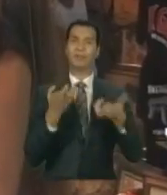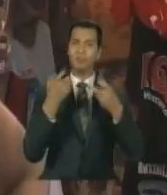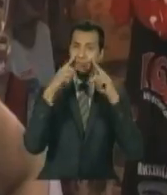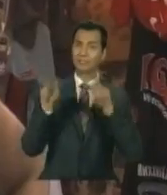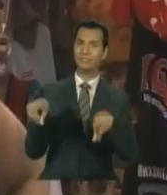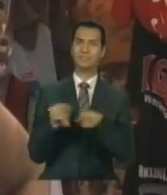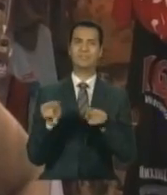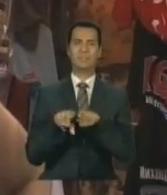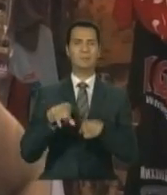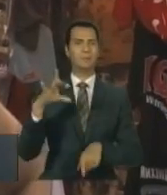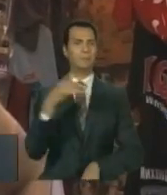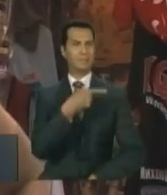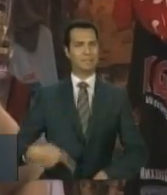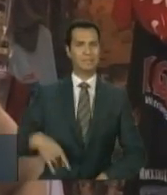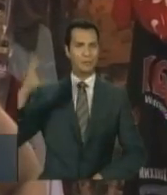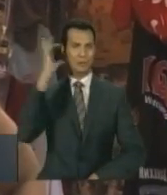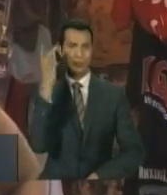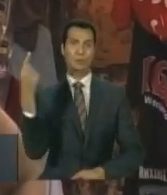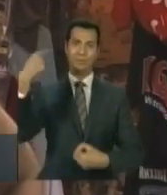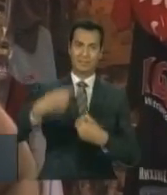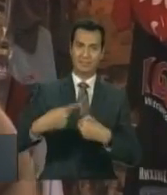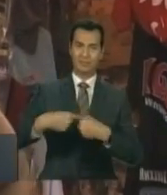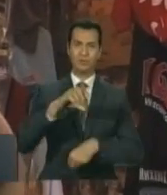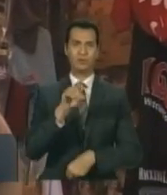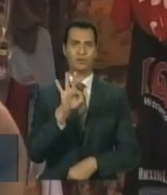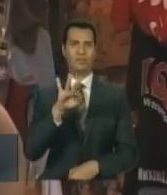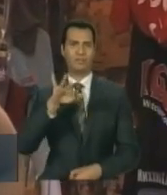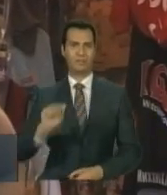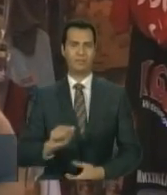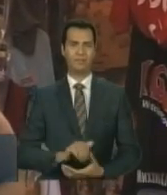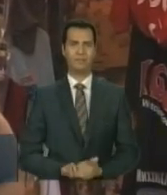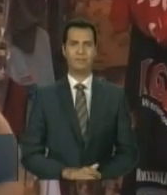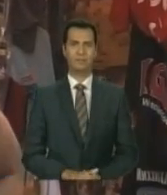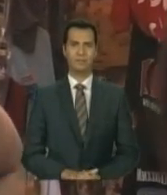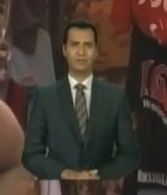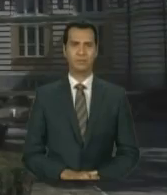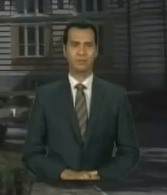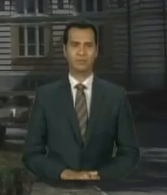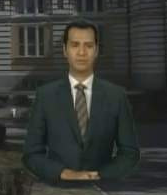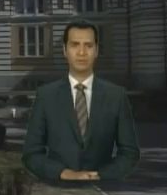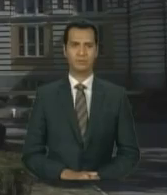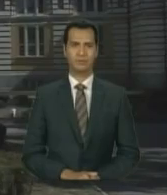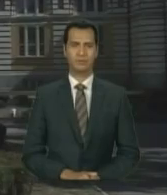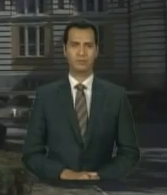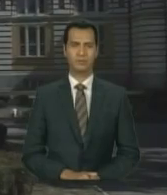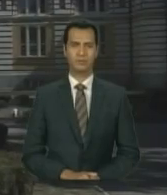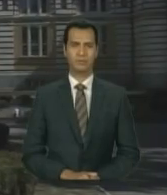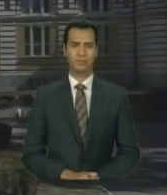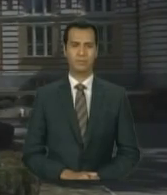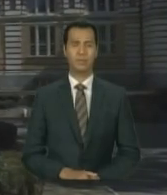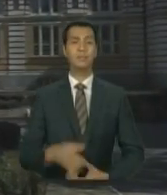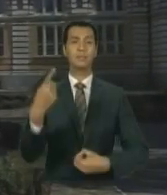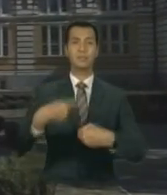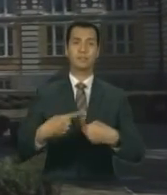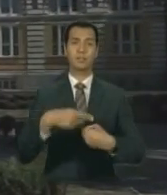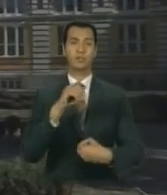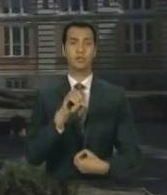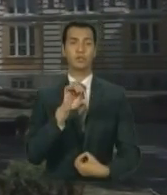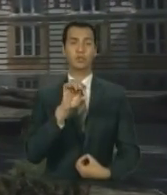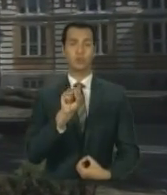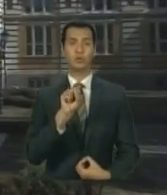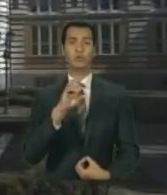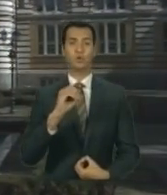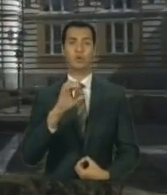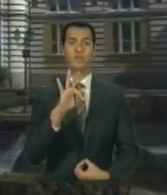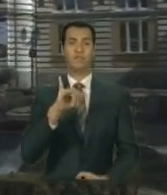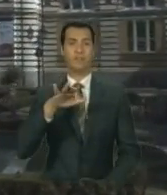Sófia. We wait to see Dilma Rousseff in Sofia. Sófia é uma das capitais mais antigas